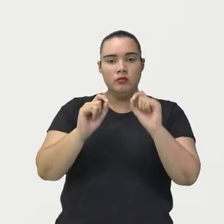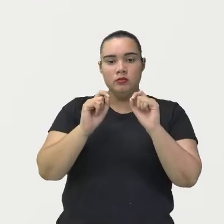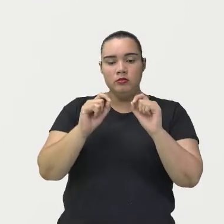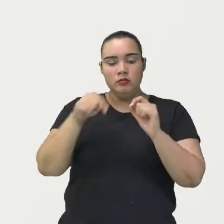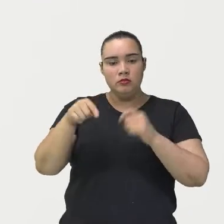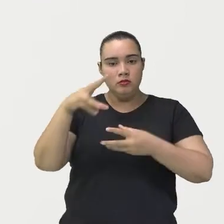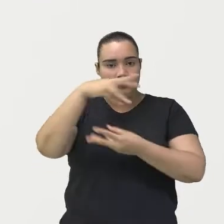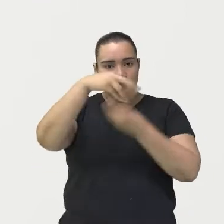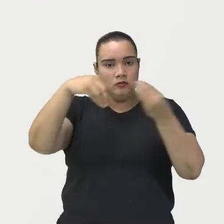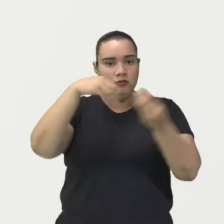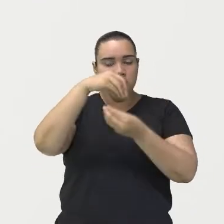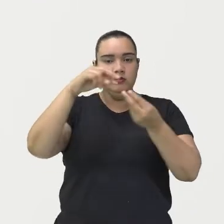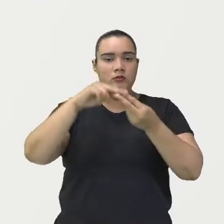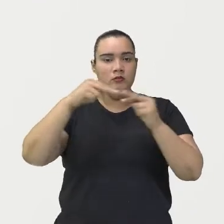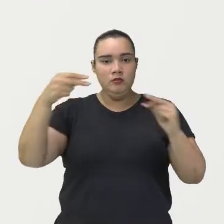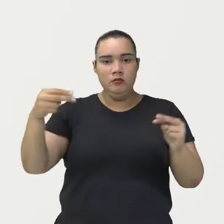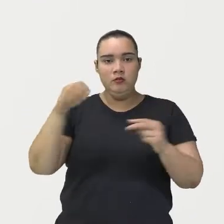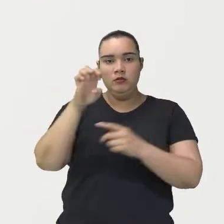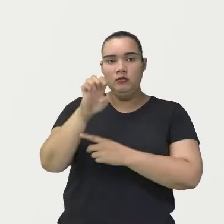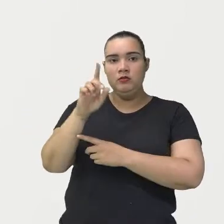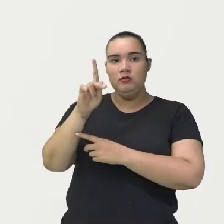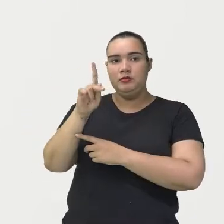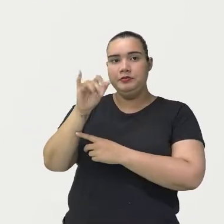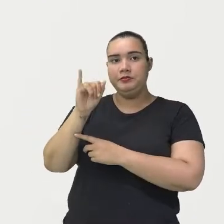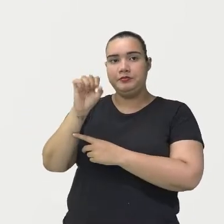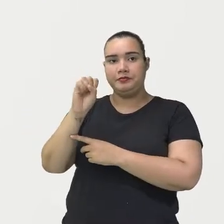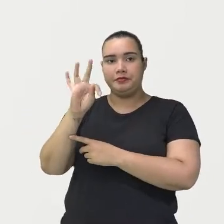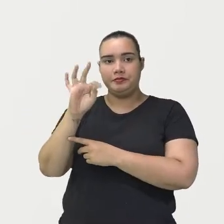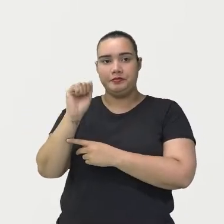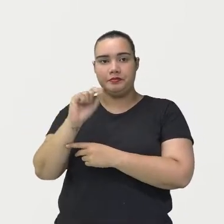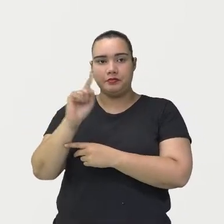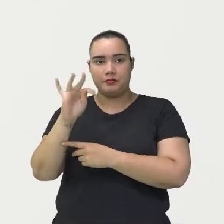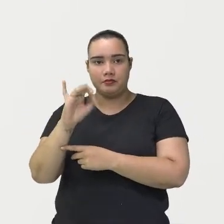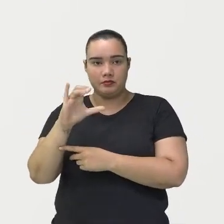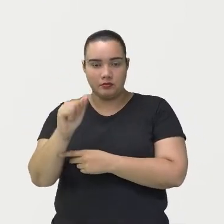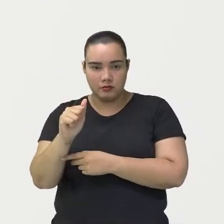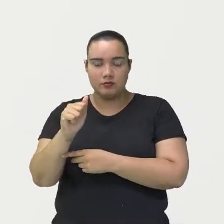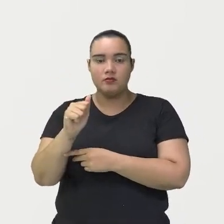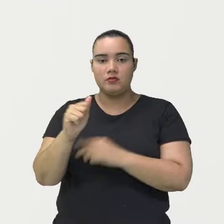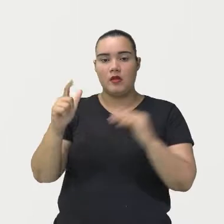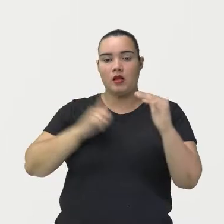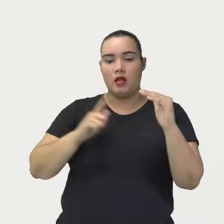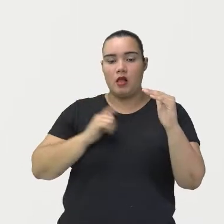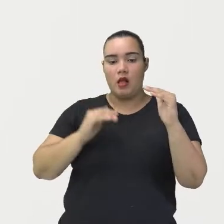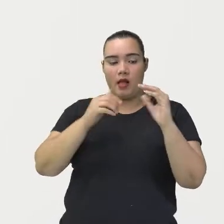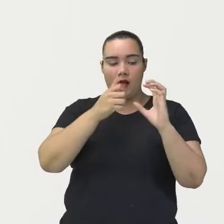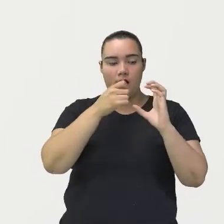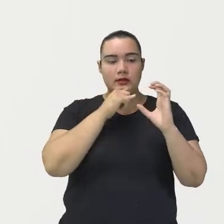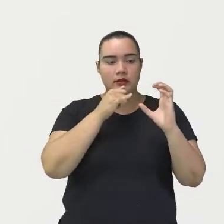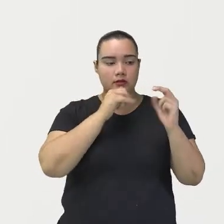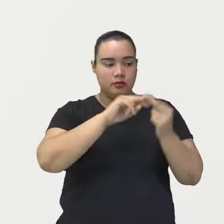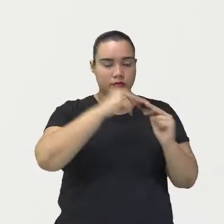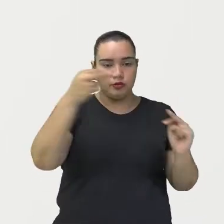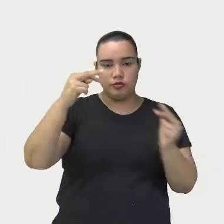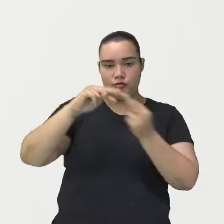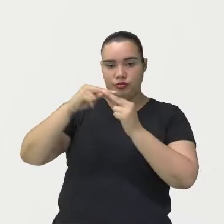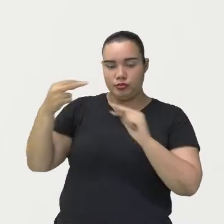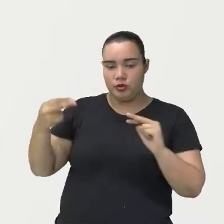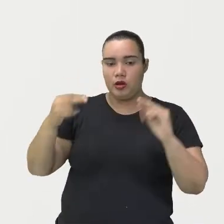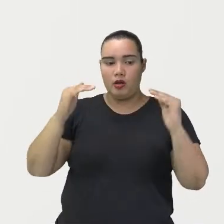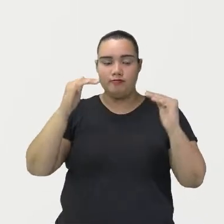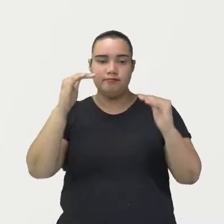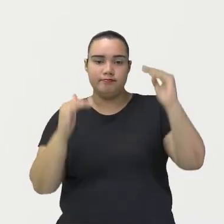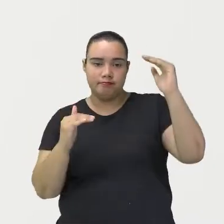nessa interação gênica epistática, um gene impede a expressão do outro. Basta